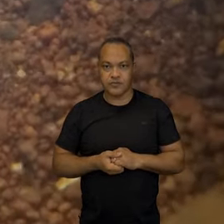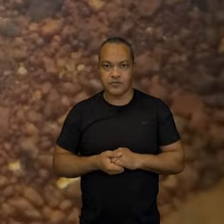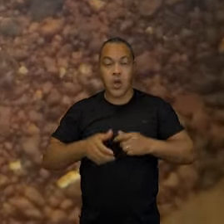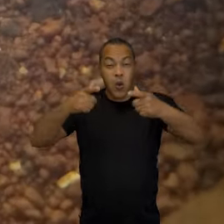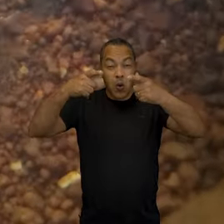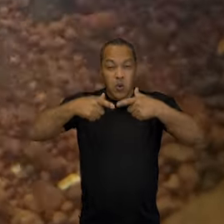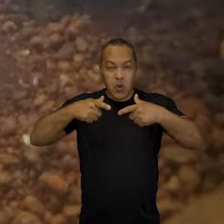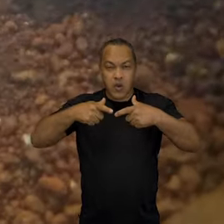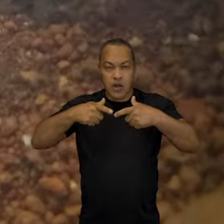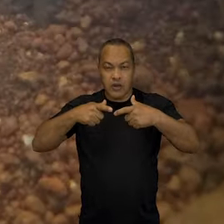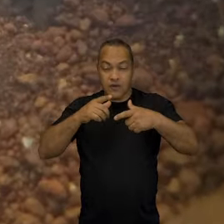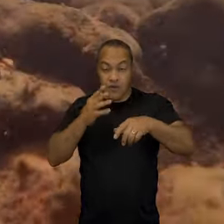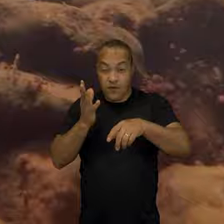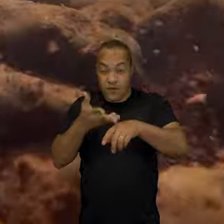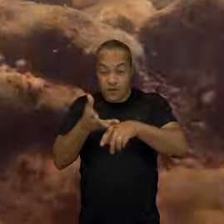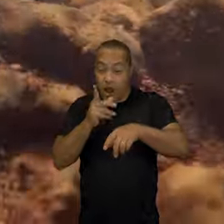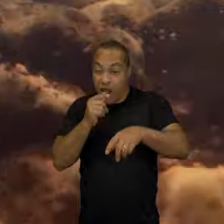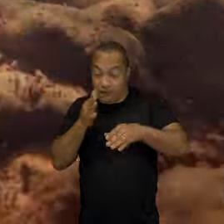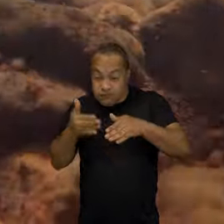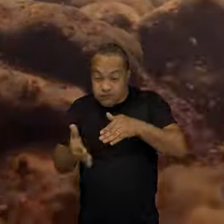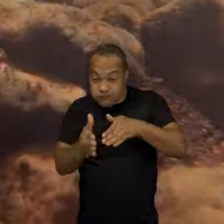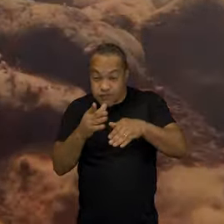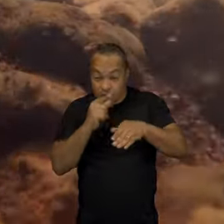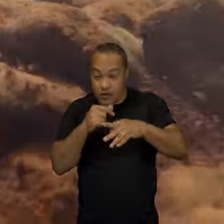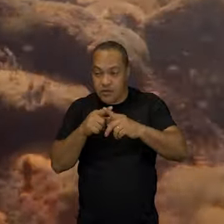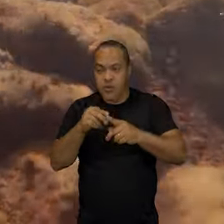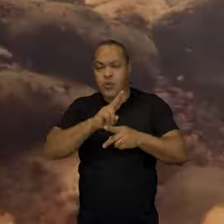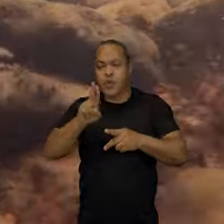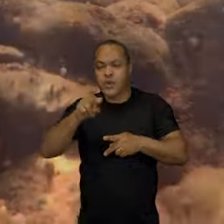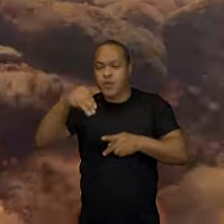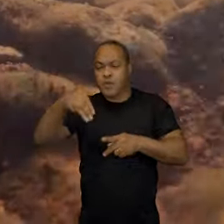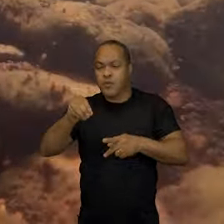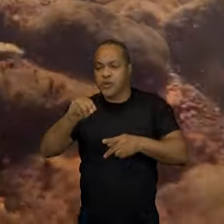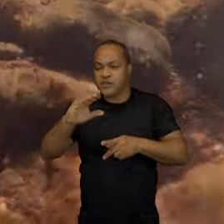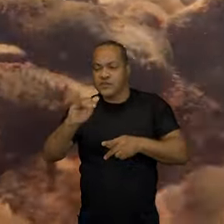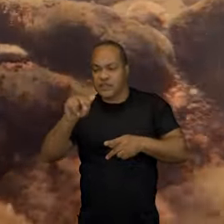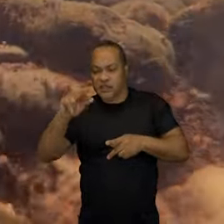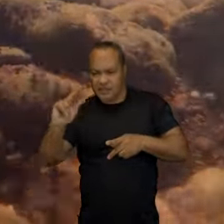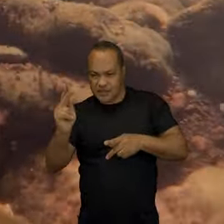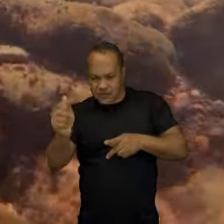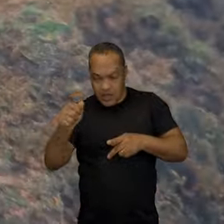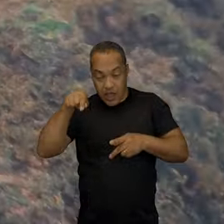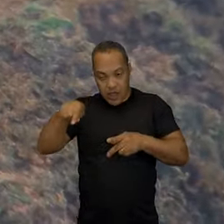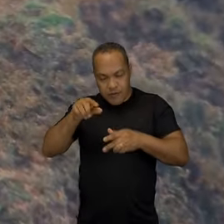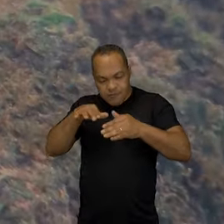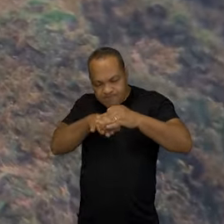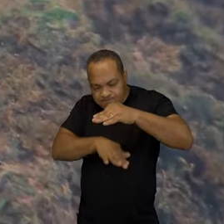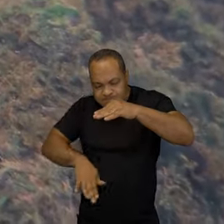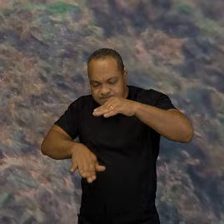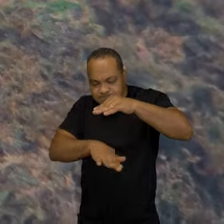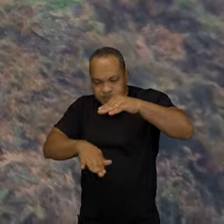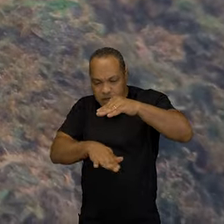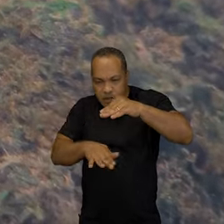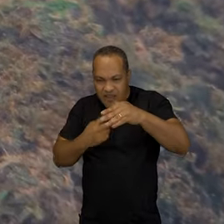Em ambientes com fortes correntezas, a mocinha se segura ao fundo do rio com a ajuda